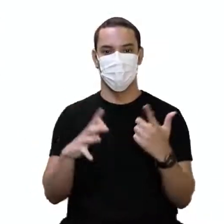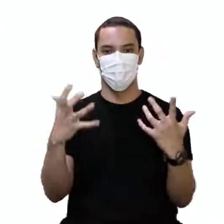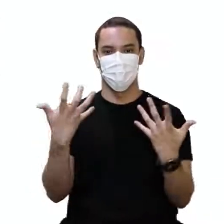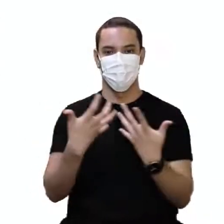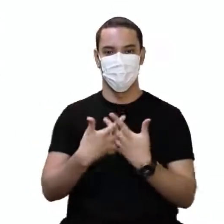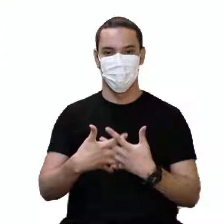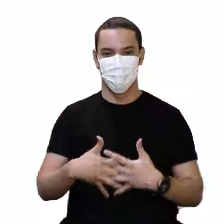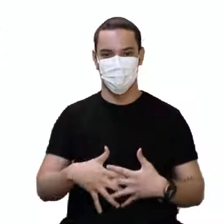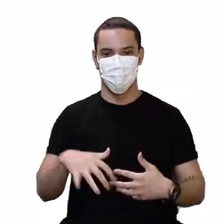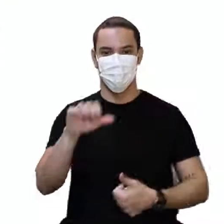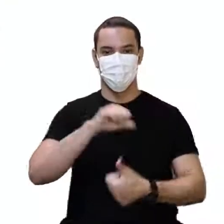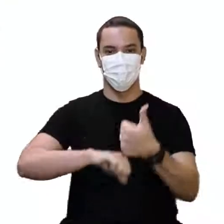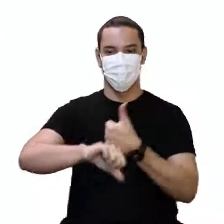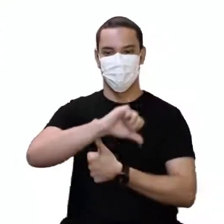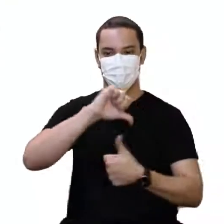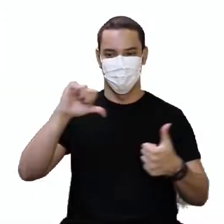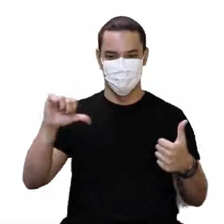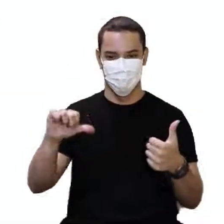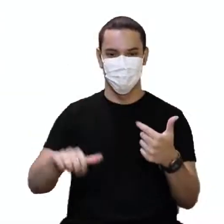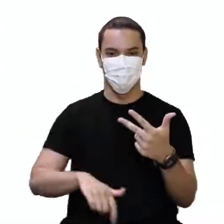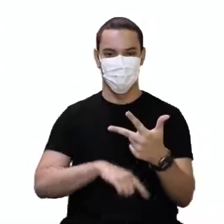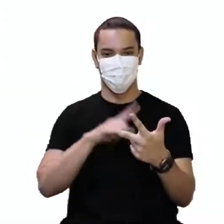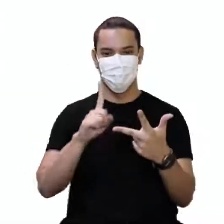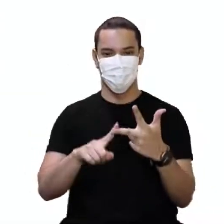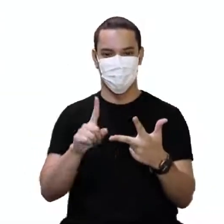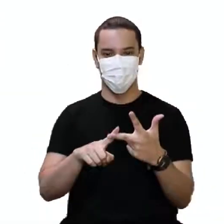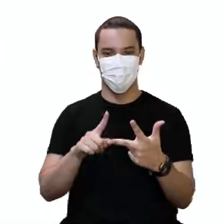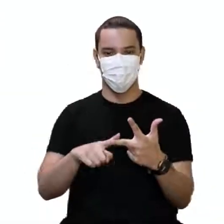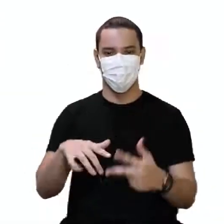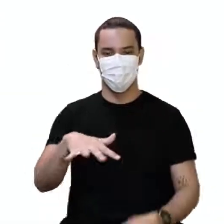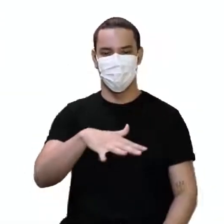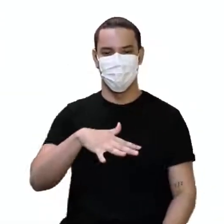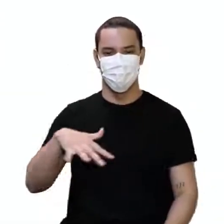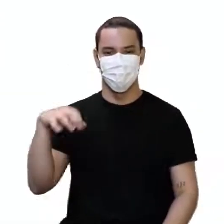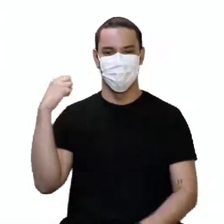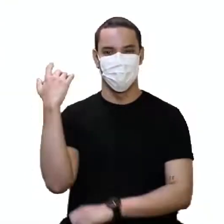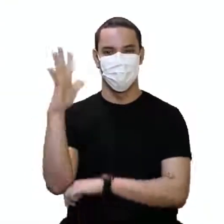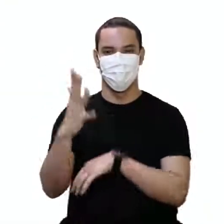mecanismos de reprodução e mecanismos de ambiente.